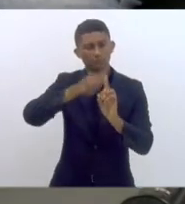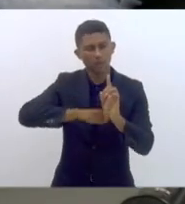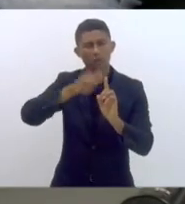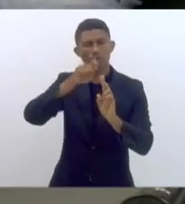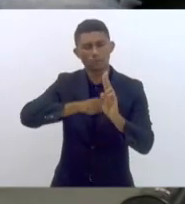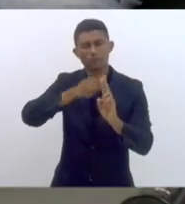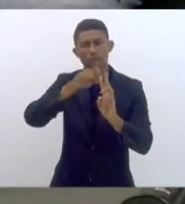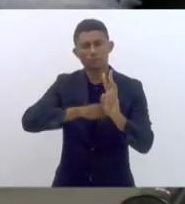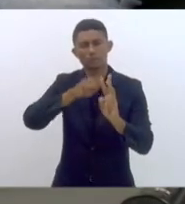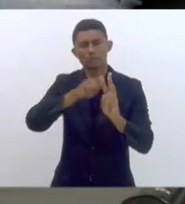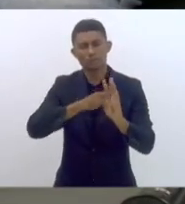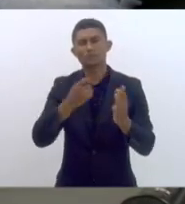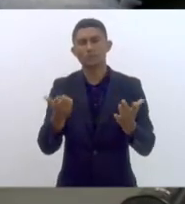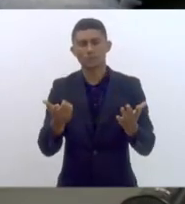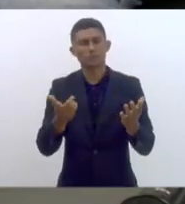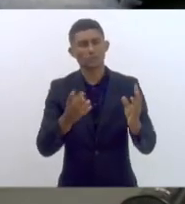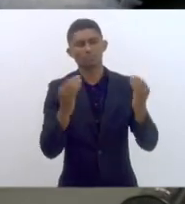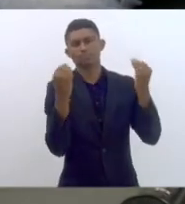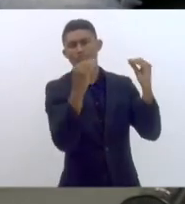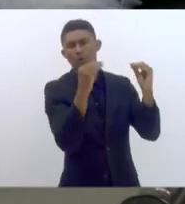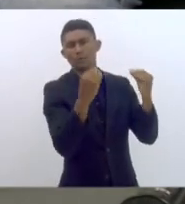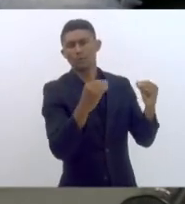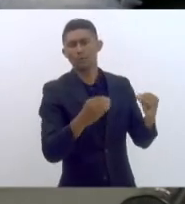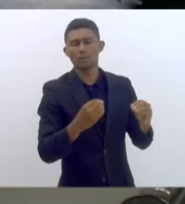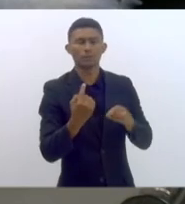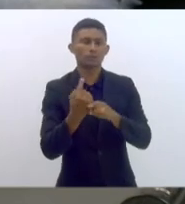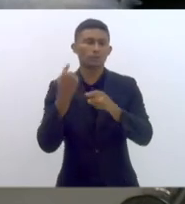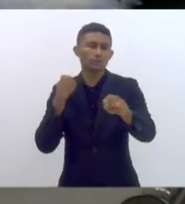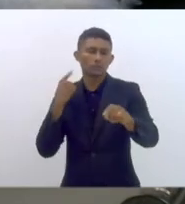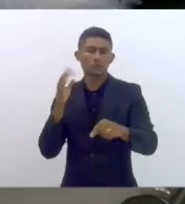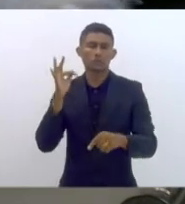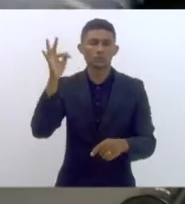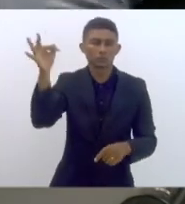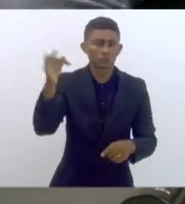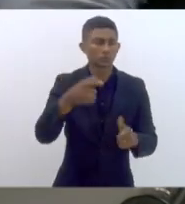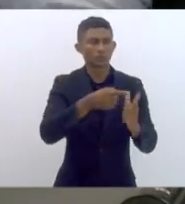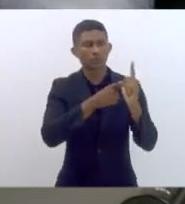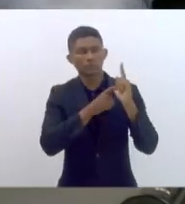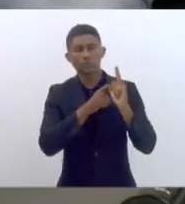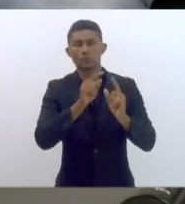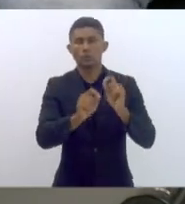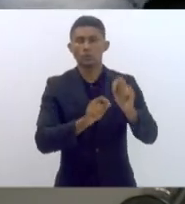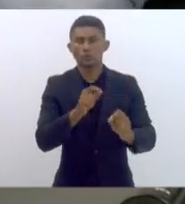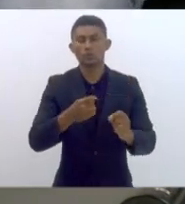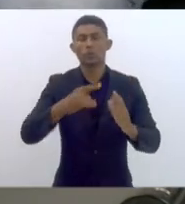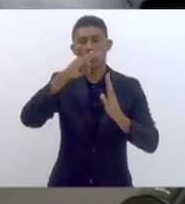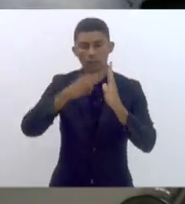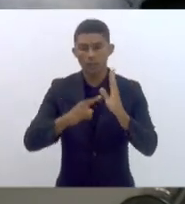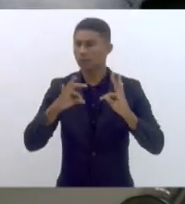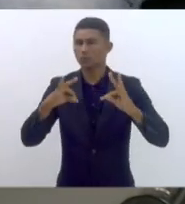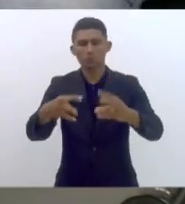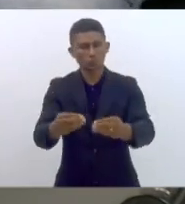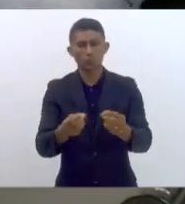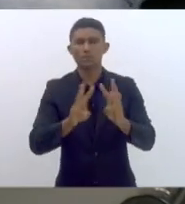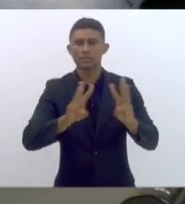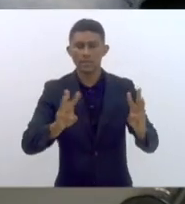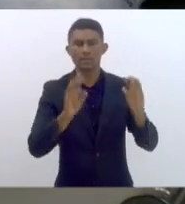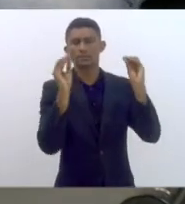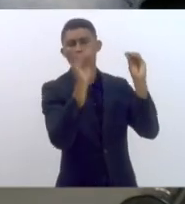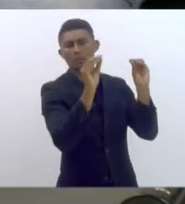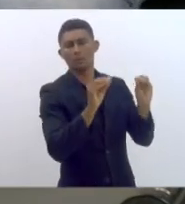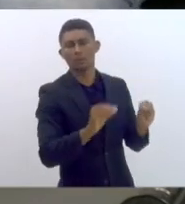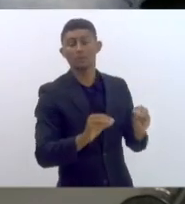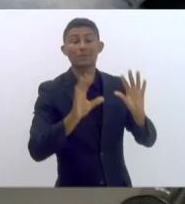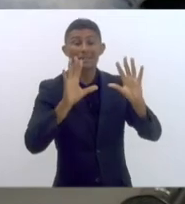o estoque atualizado, o para trás, o para frente, o serviço da dívida, e deixamos todos os contratos disponibilizados no site do Tesouro. Agora,